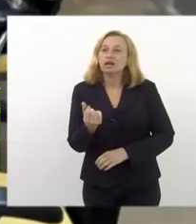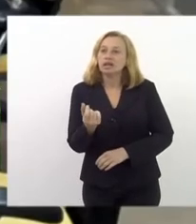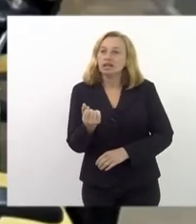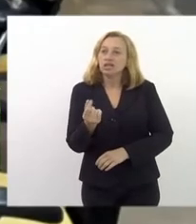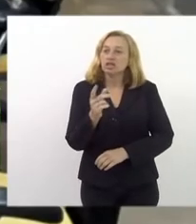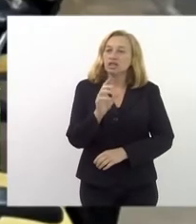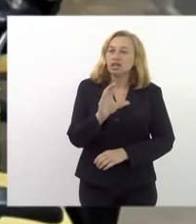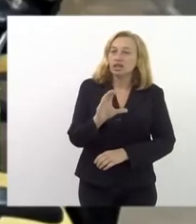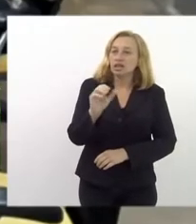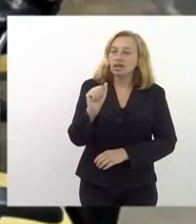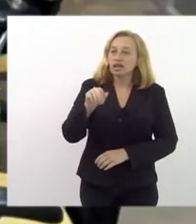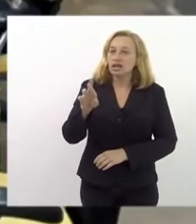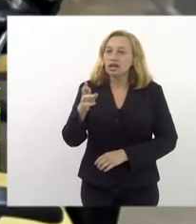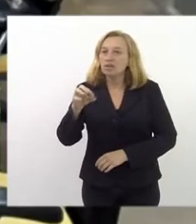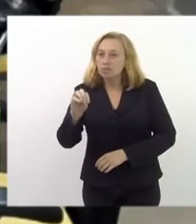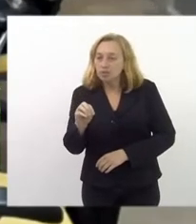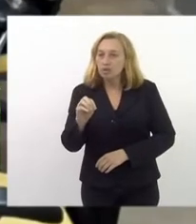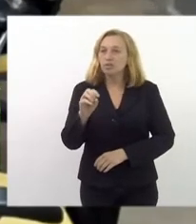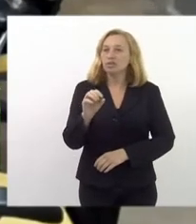na realidade,